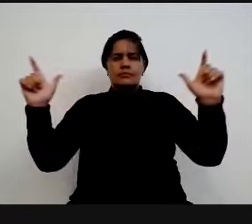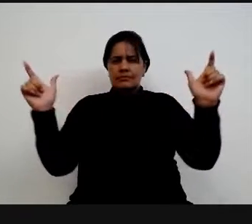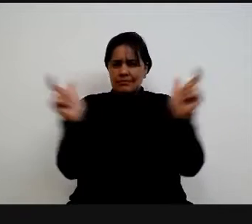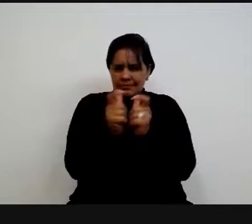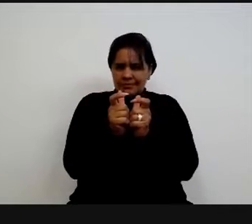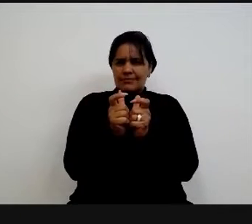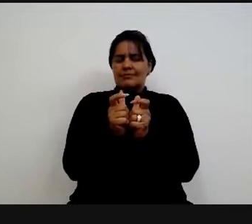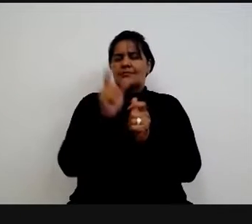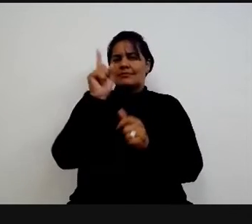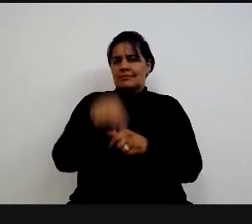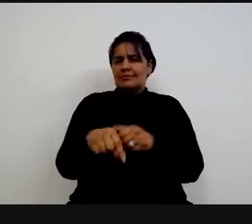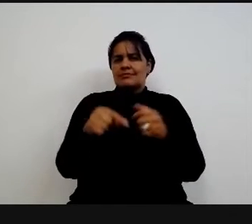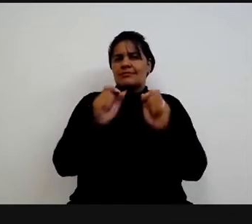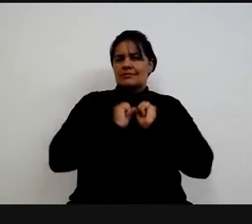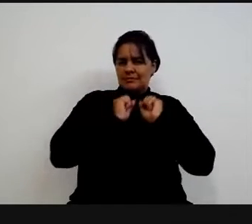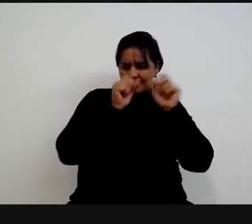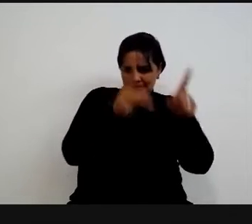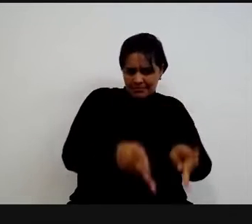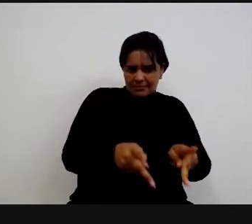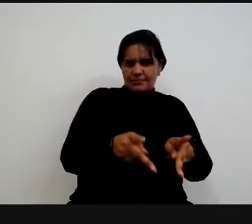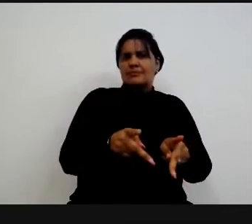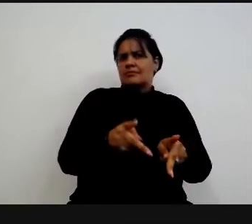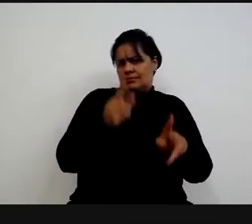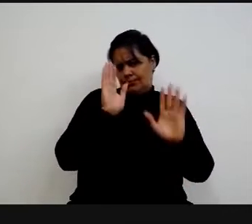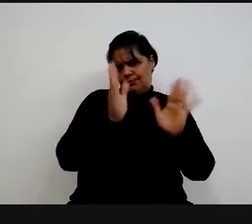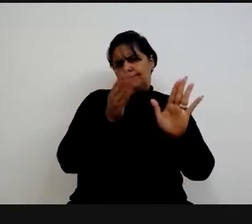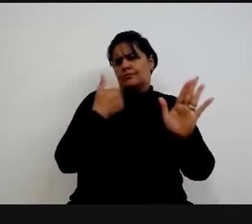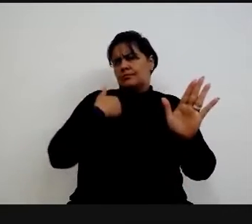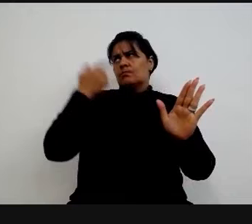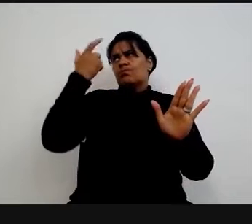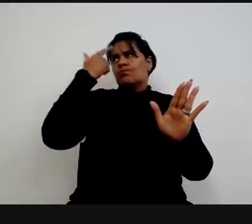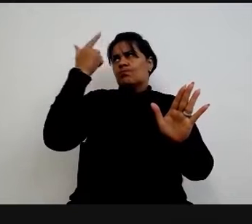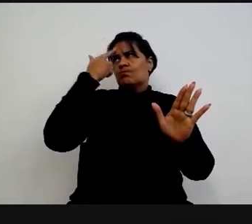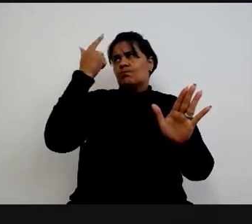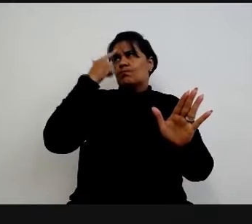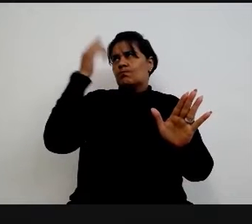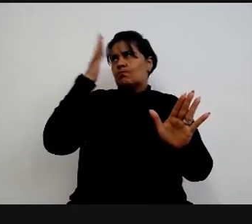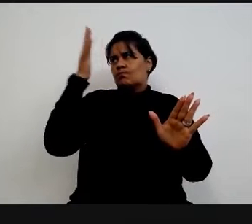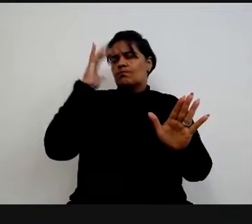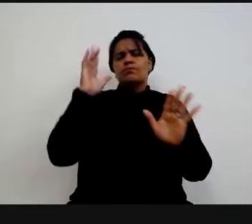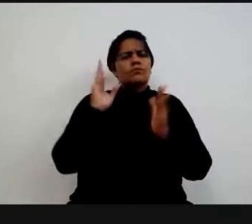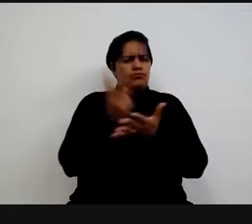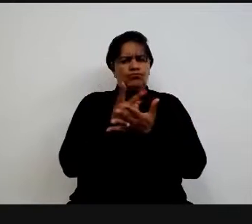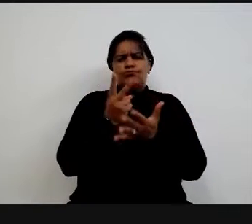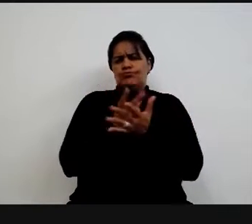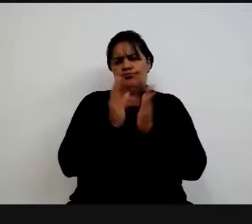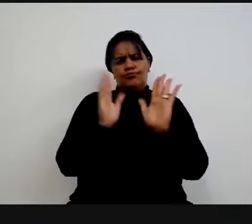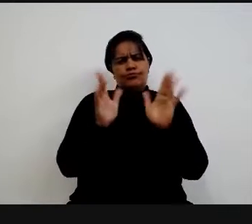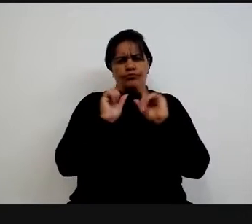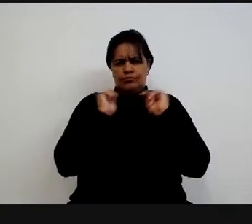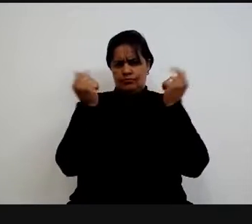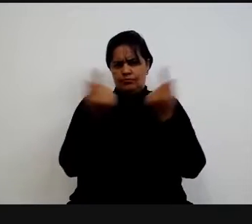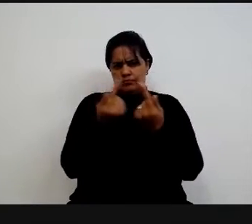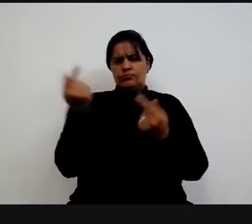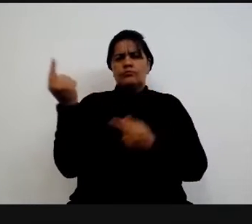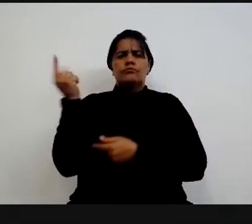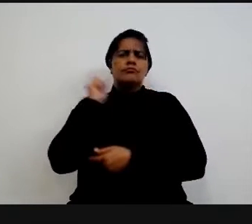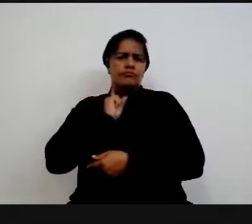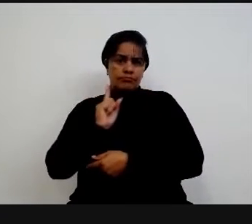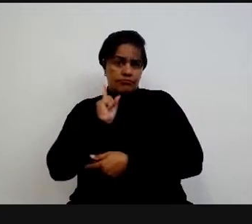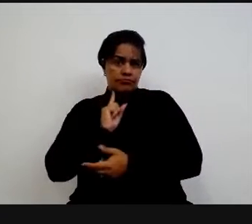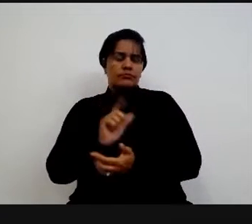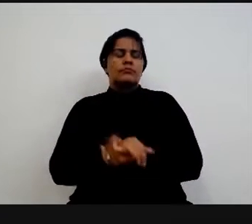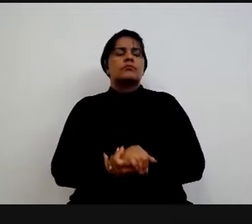dos quadros, né? As aposentadorias, há muito tempo, a gente vivencia isso lá na Assembleia de Minas. A questão